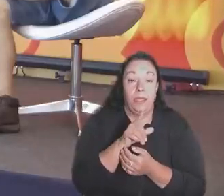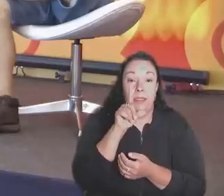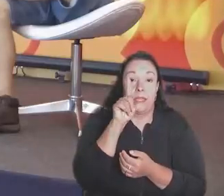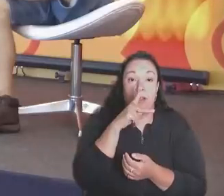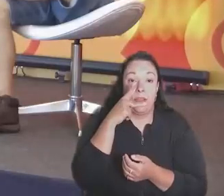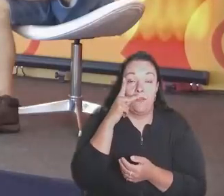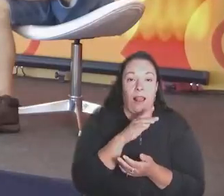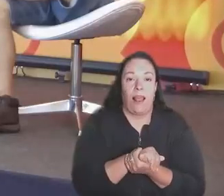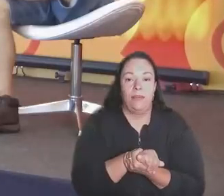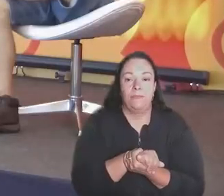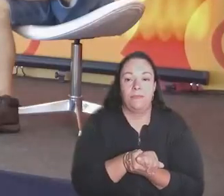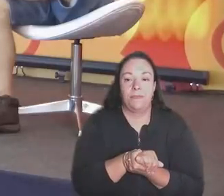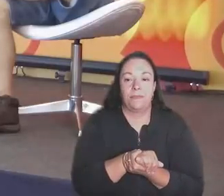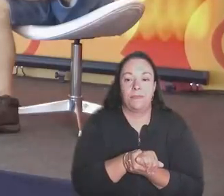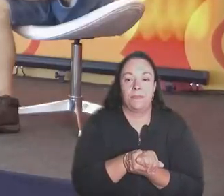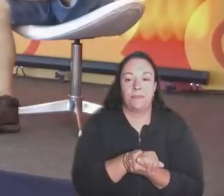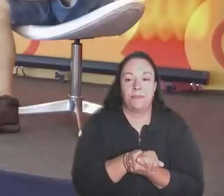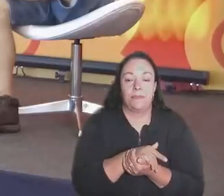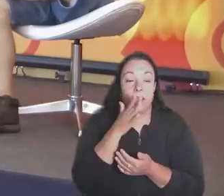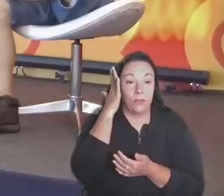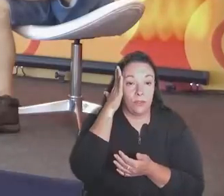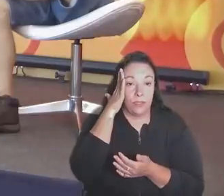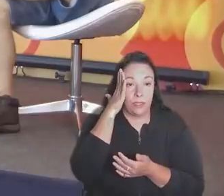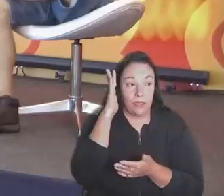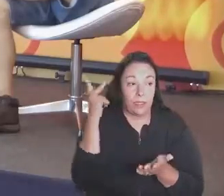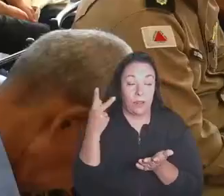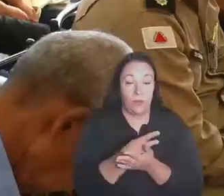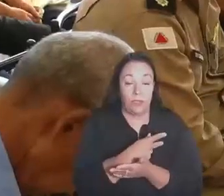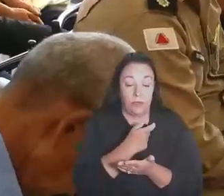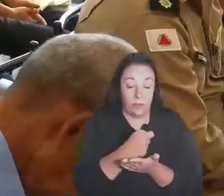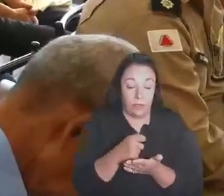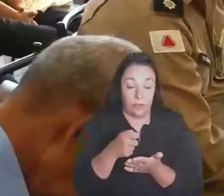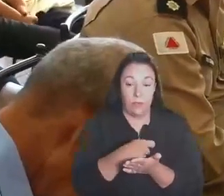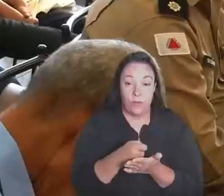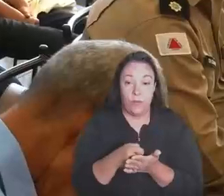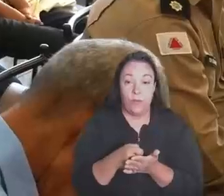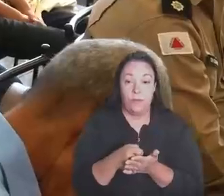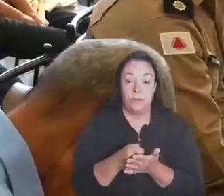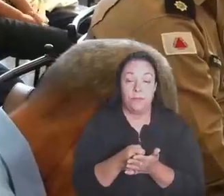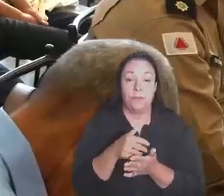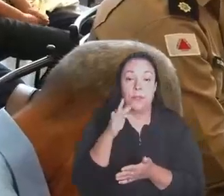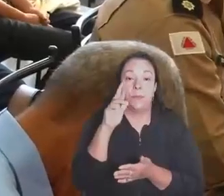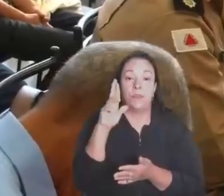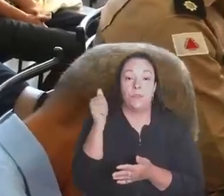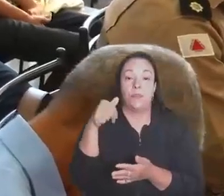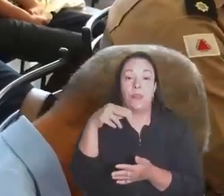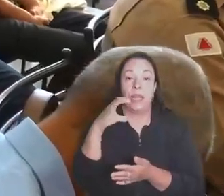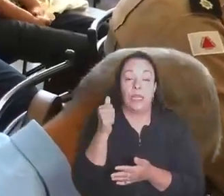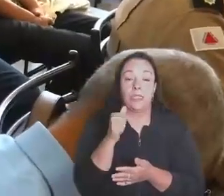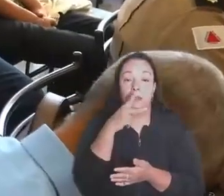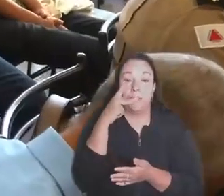mas eu não sei se acontece isso com todo escritor, depois o Franço vai me falar, que também é escritor.